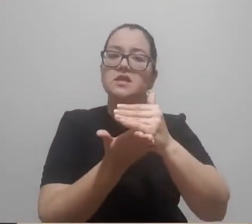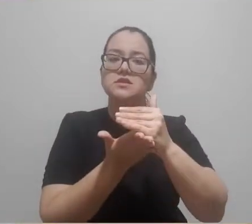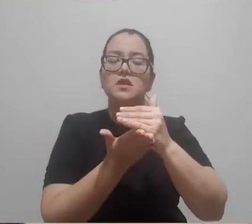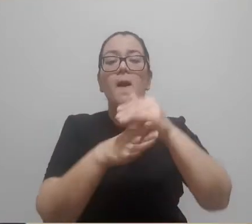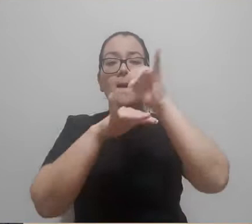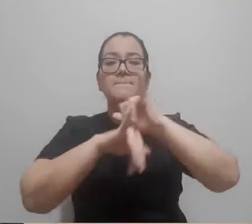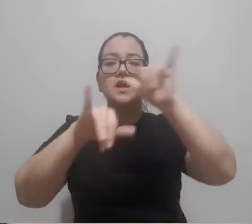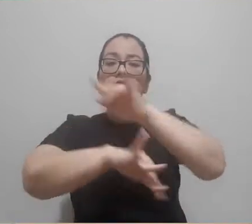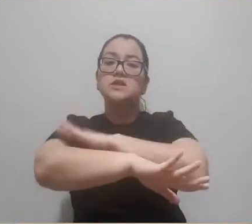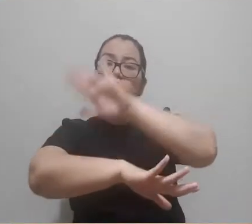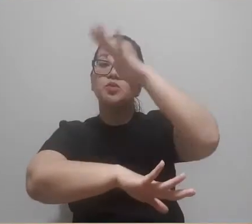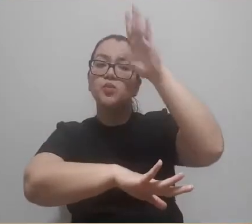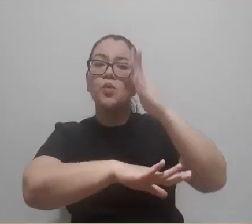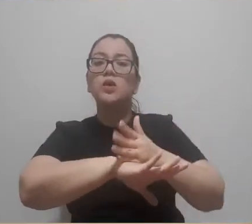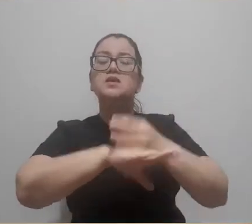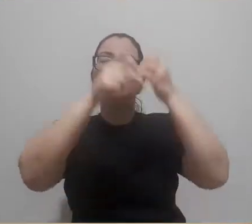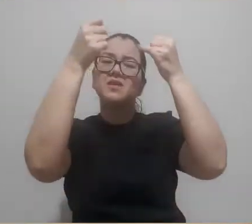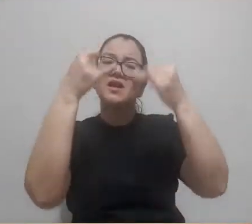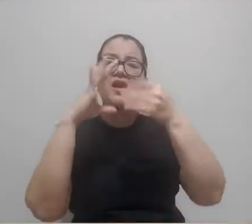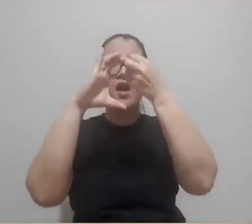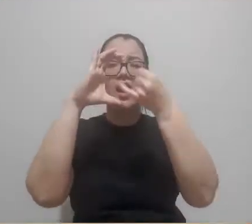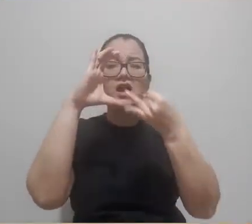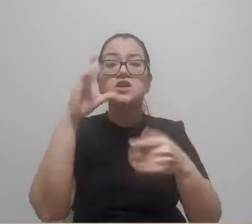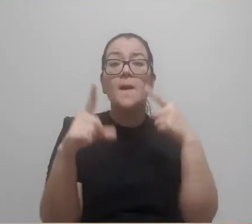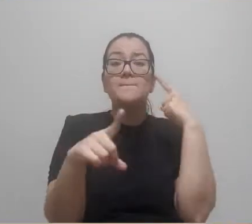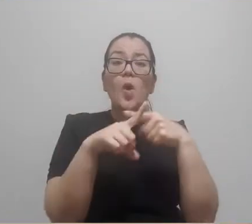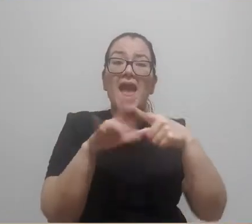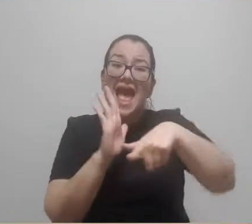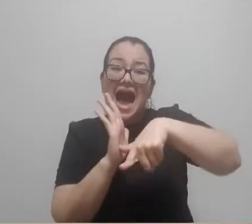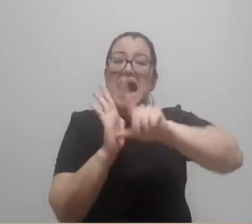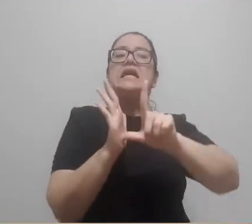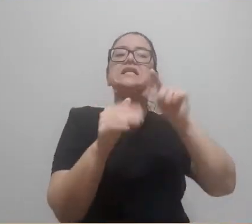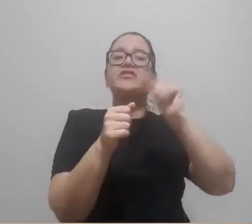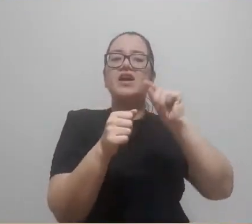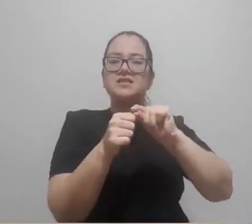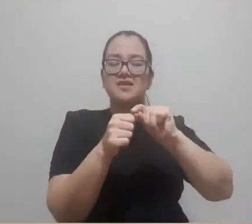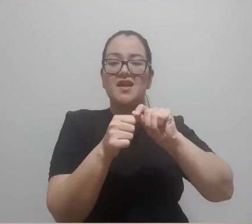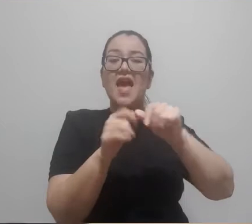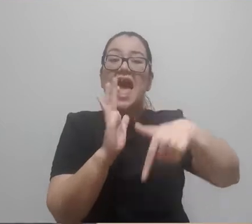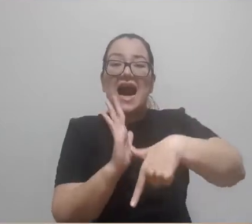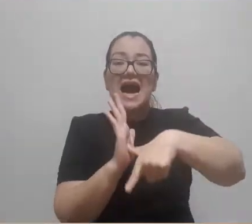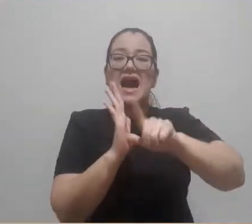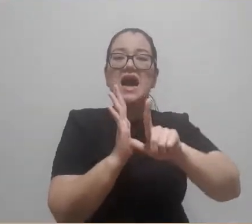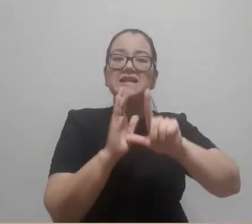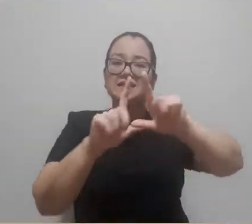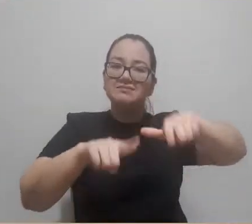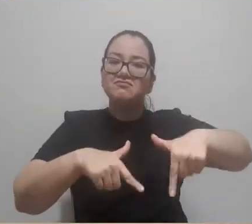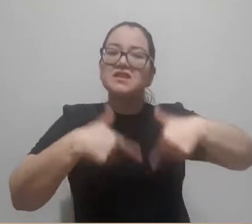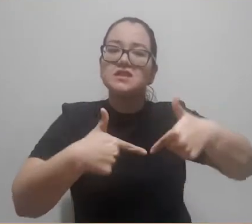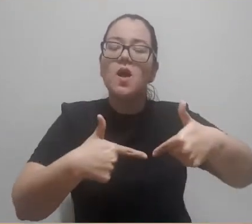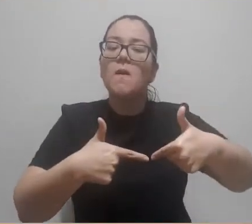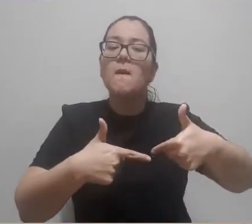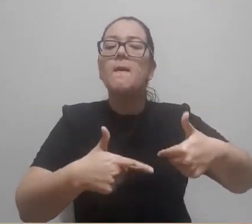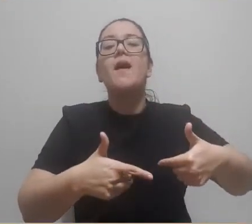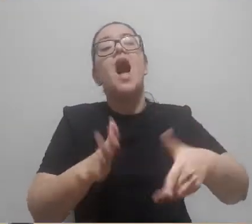sobre essas características, porque antes de nós fazermos alguma coisa, antes de você fazer alguma coisa, o Senhor